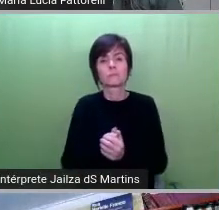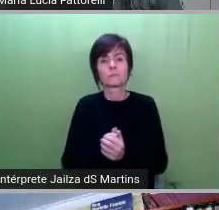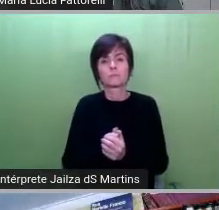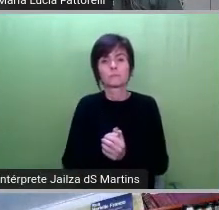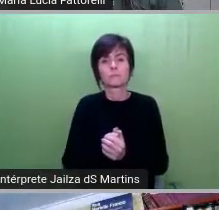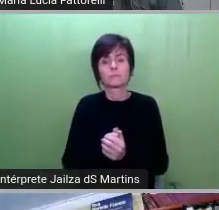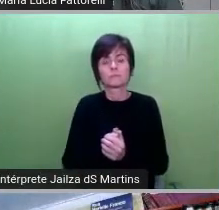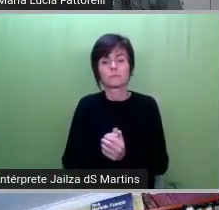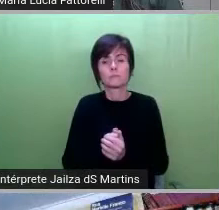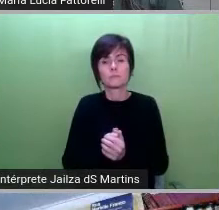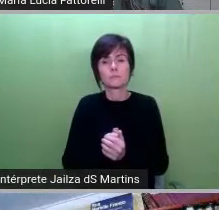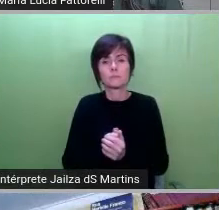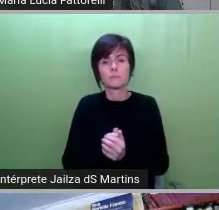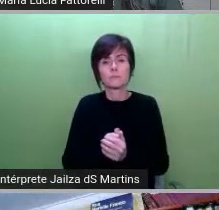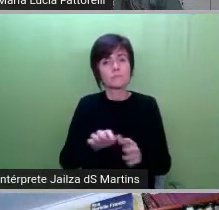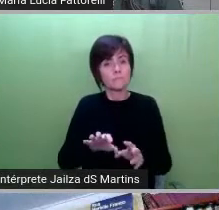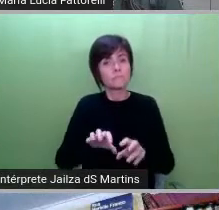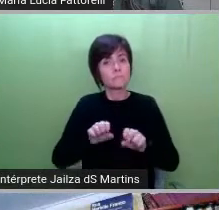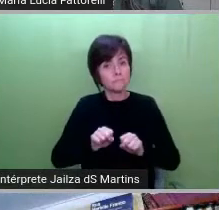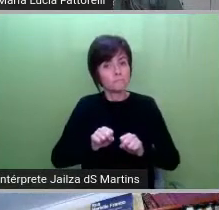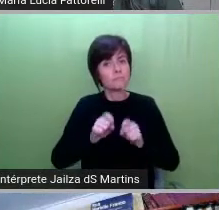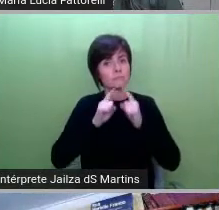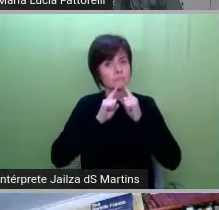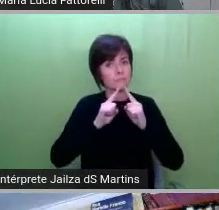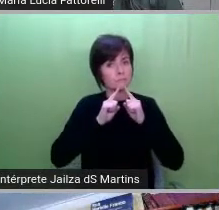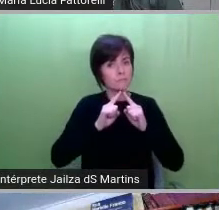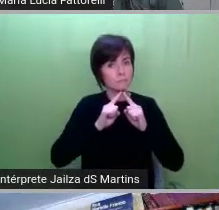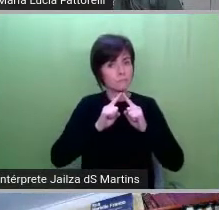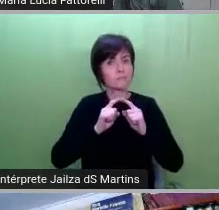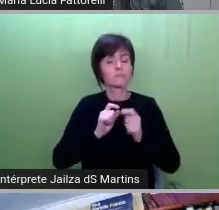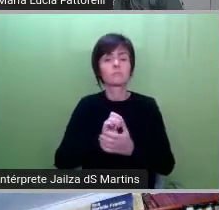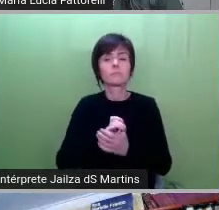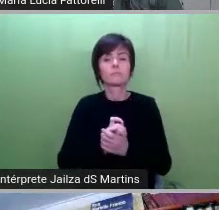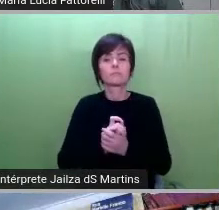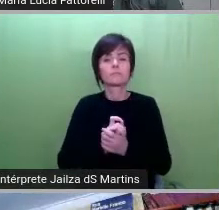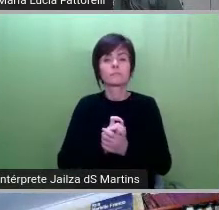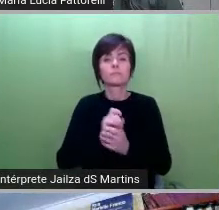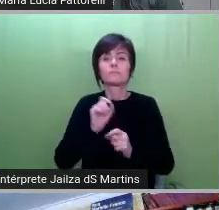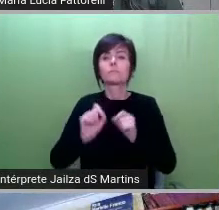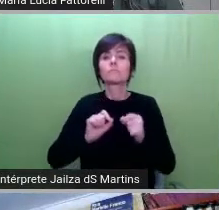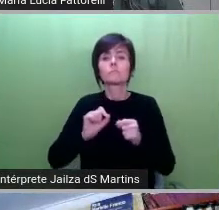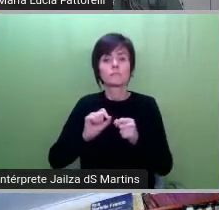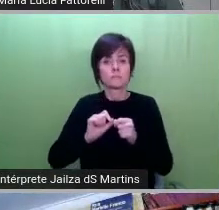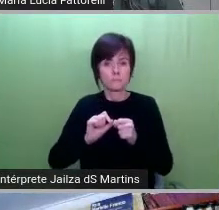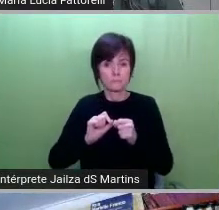né, e tomou a parte dessa crítica do Paul Romer